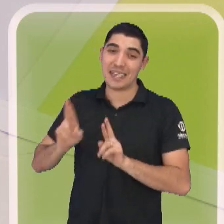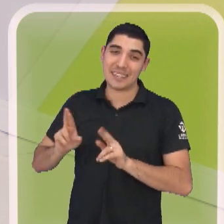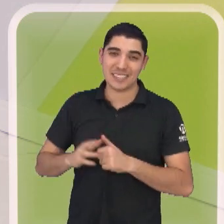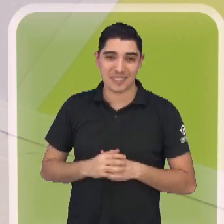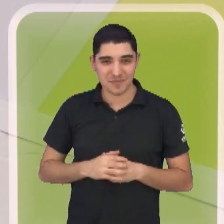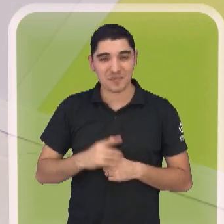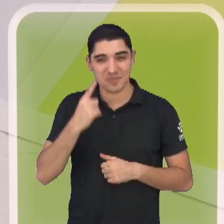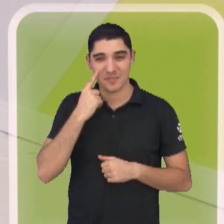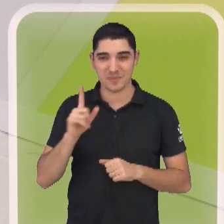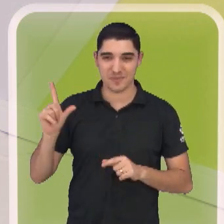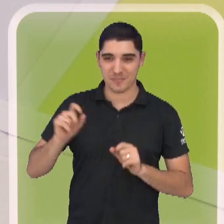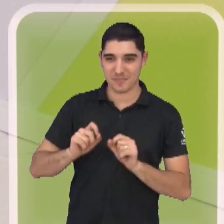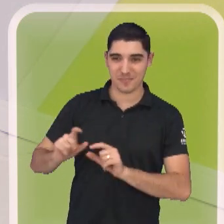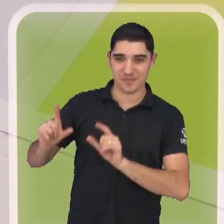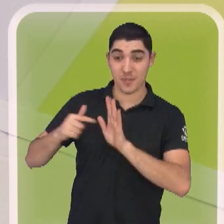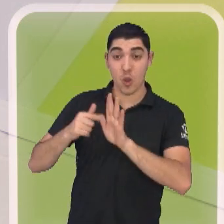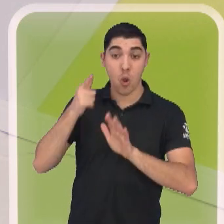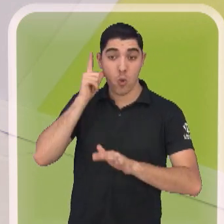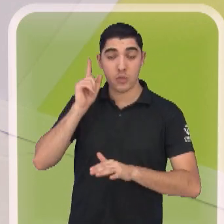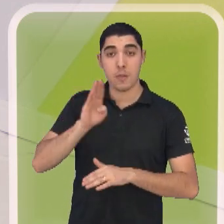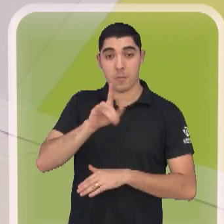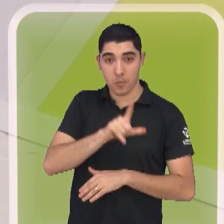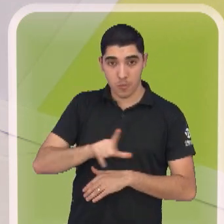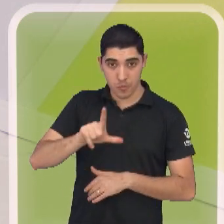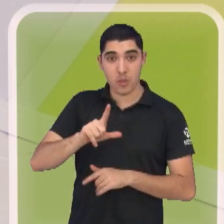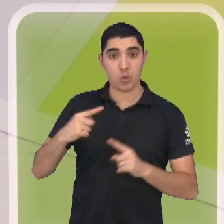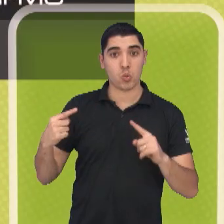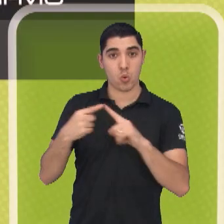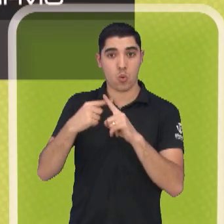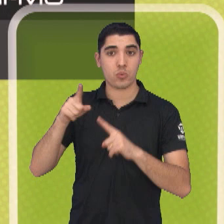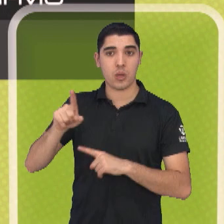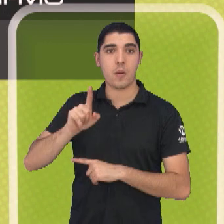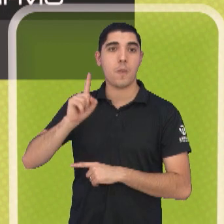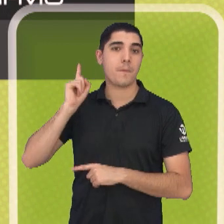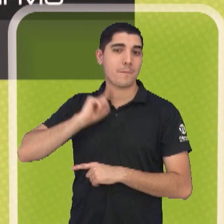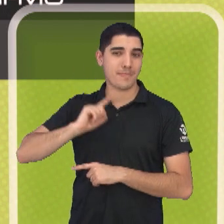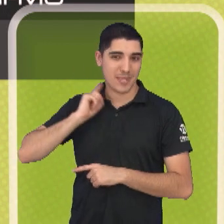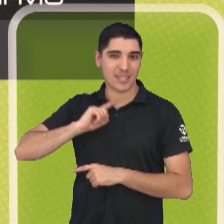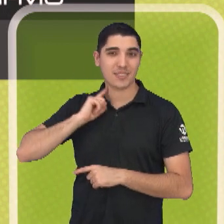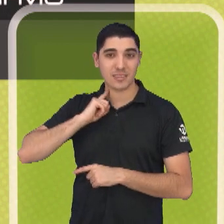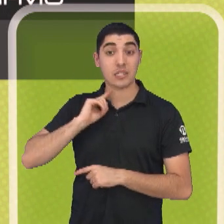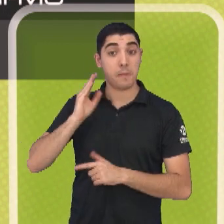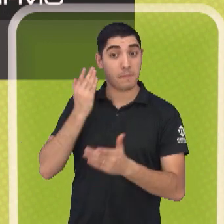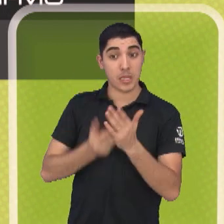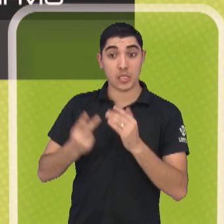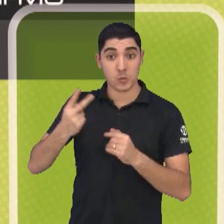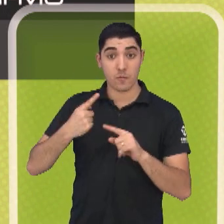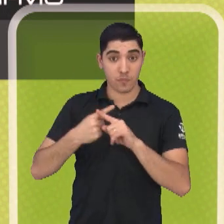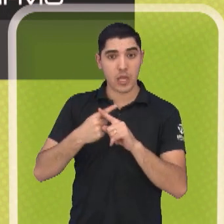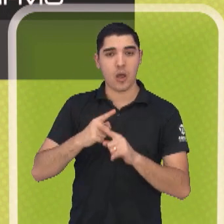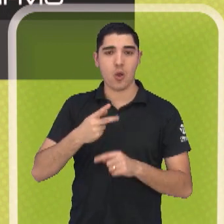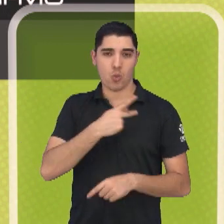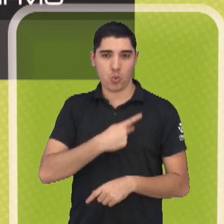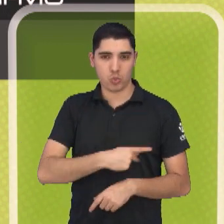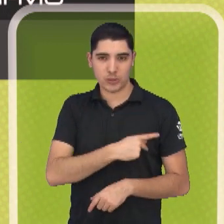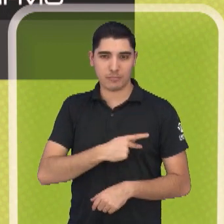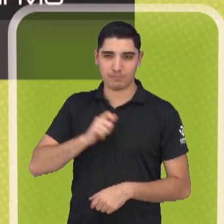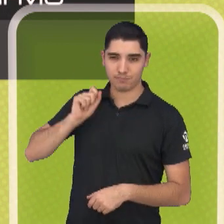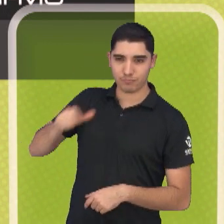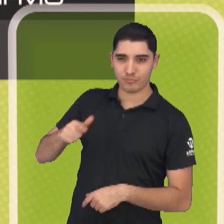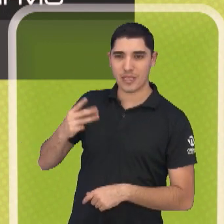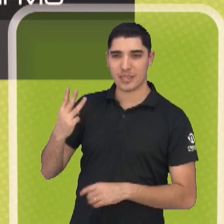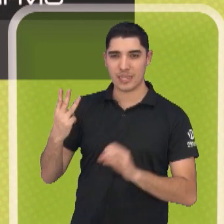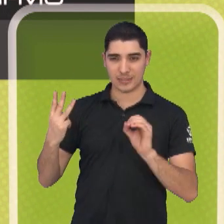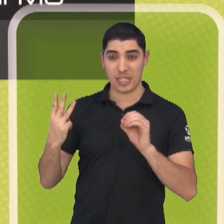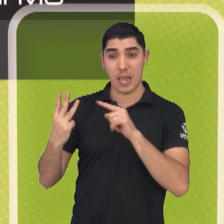oitava rodada ontem tivemos já dois jogos o Blumenau bateu o meu Minas também falava para você assistir acho que é a segunda derrota seguida do Minas hein Cruzeiro pra variar sapecou Brasília três a